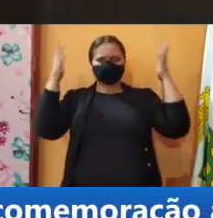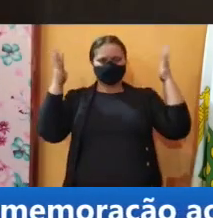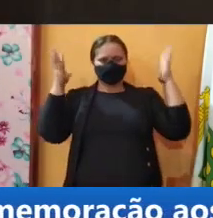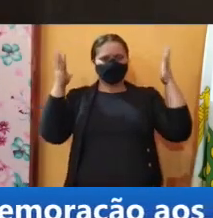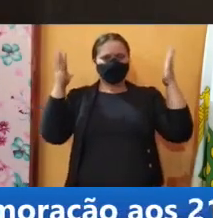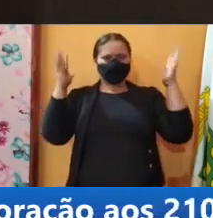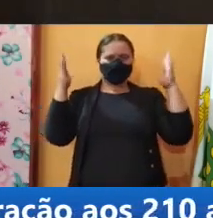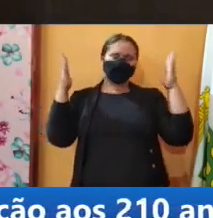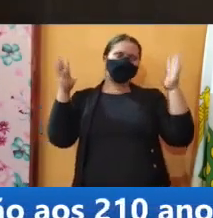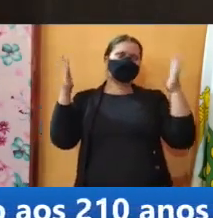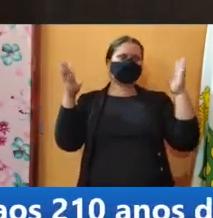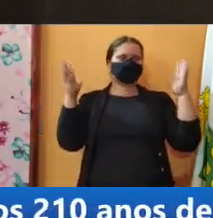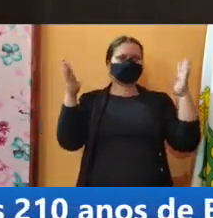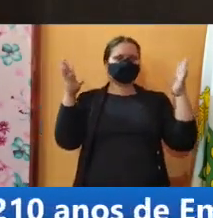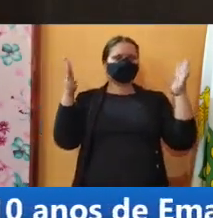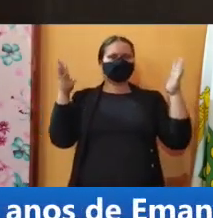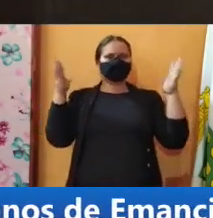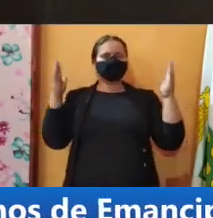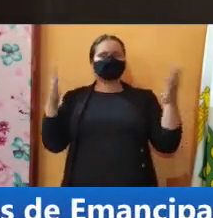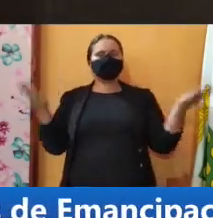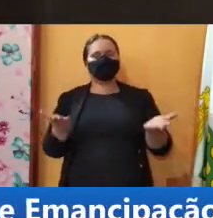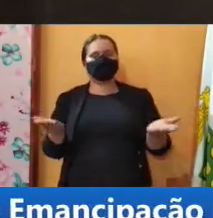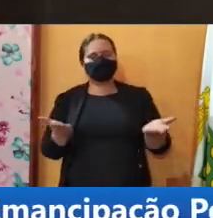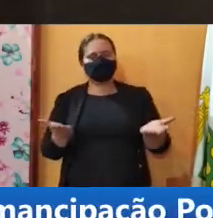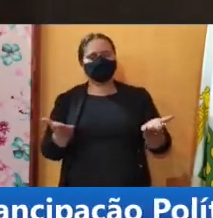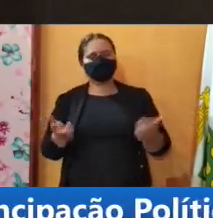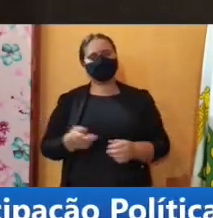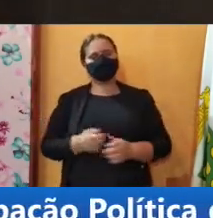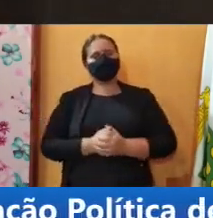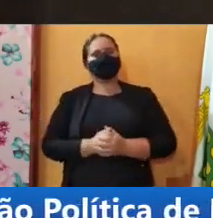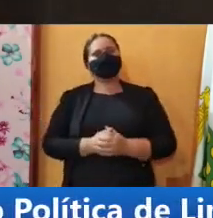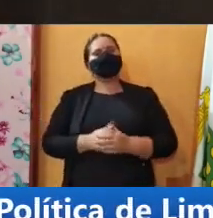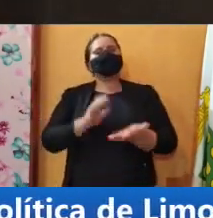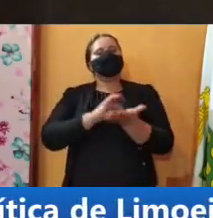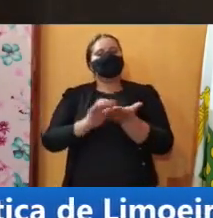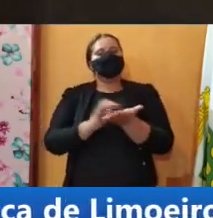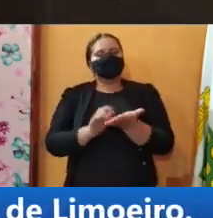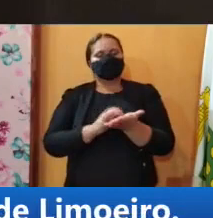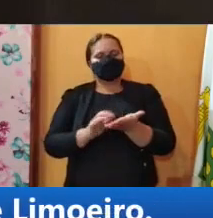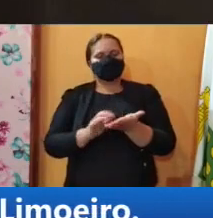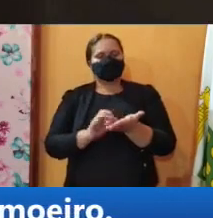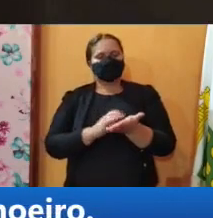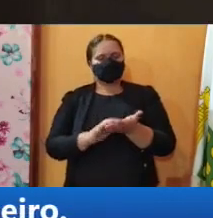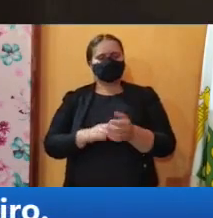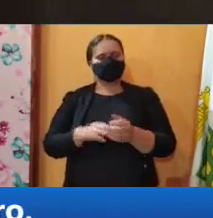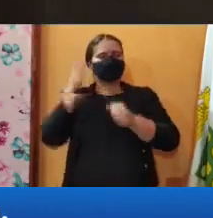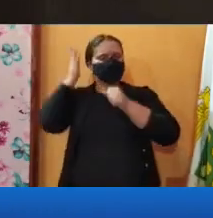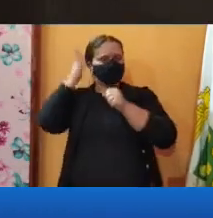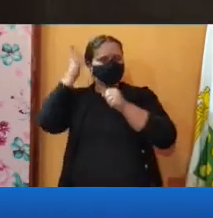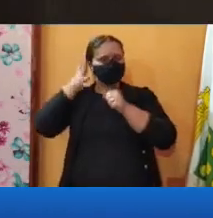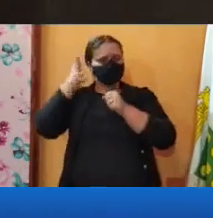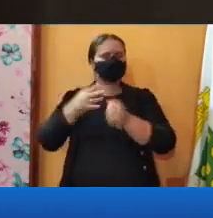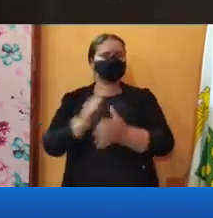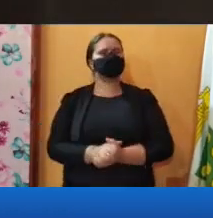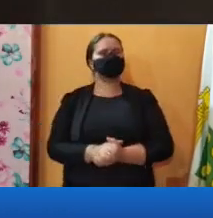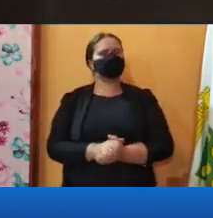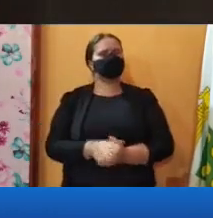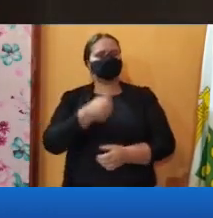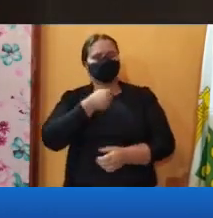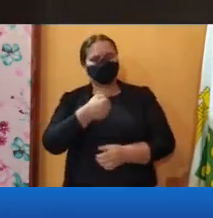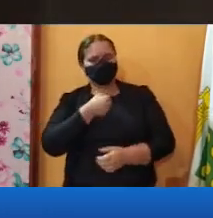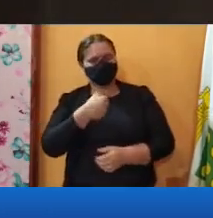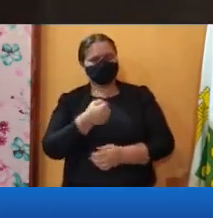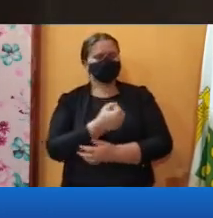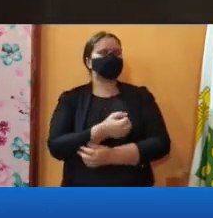Venerando. E agora passar a palavra ao nosso secretário executivo de imprensa, Cadu Ferraz. Cadê